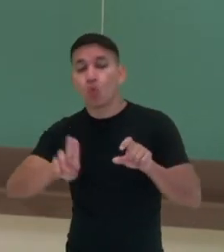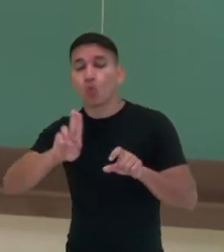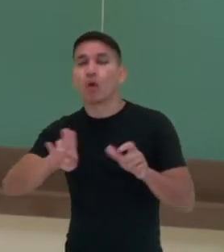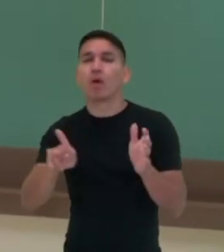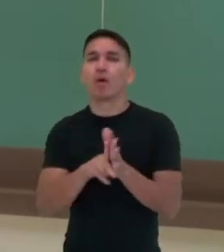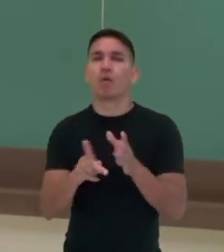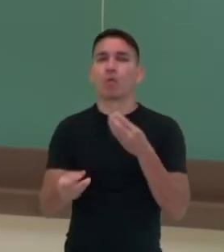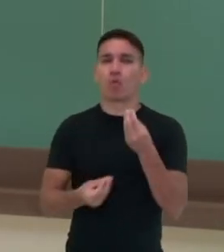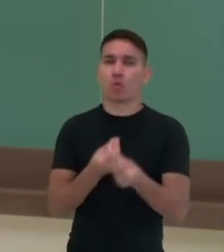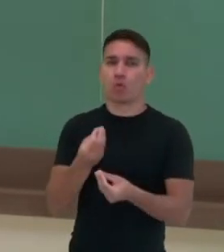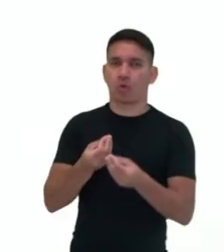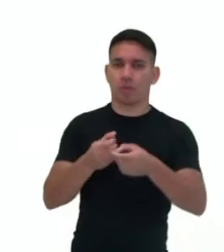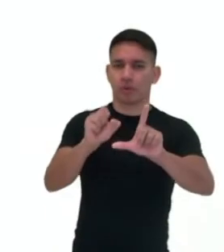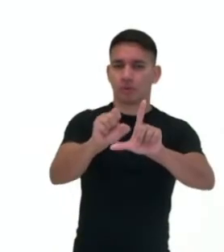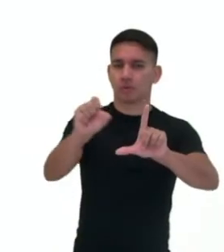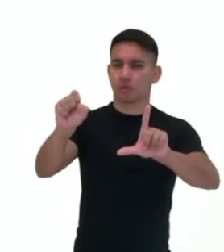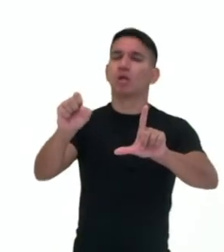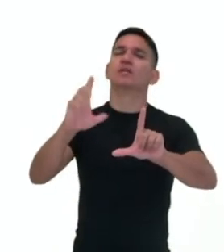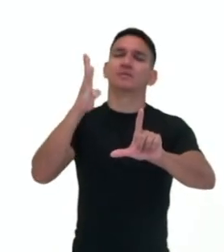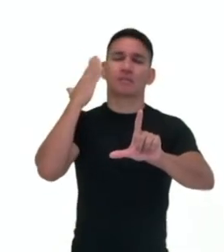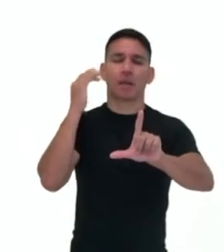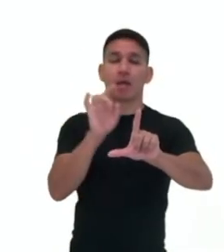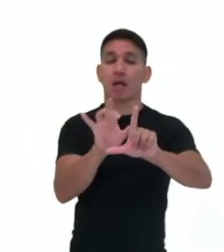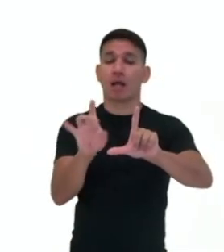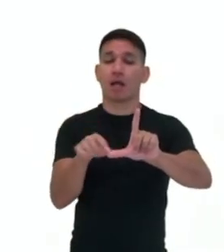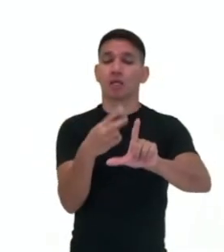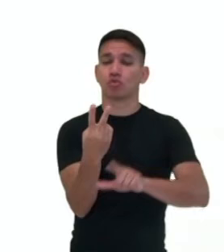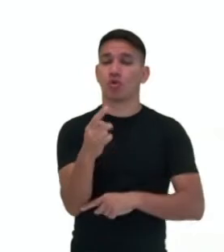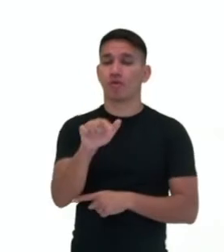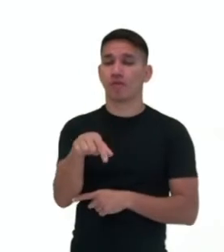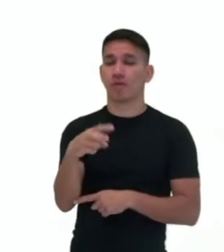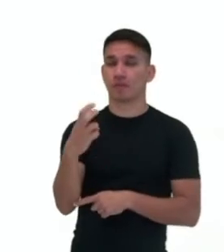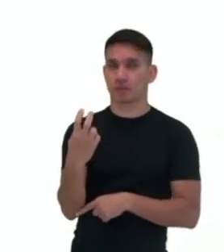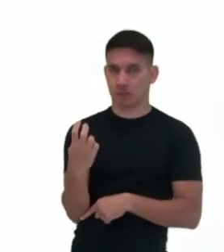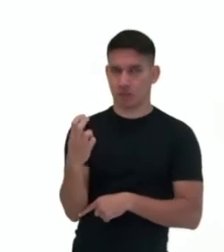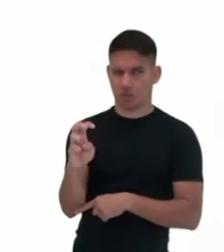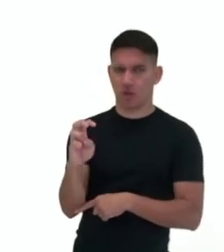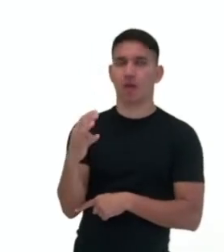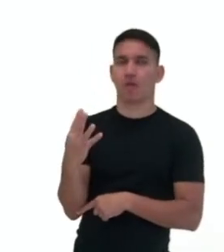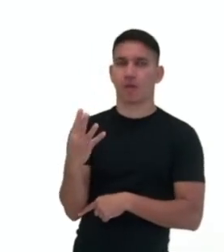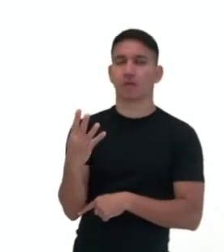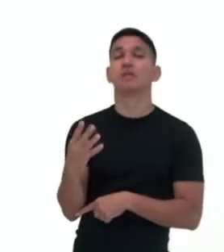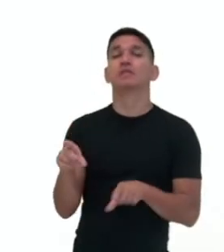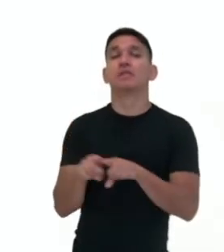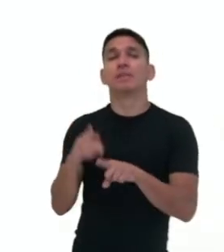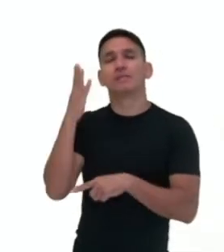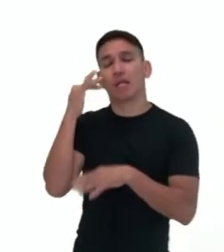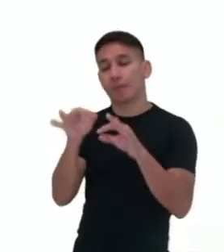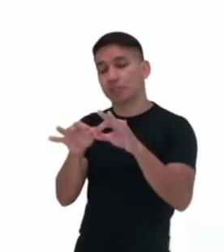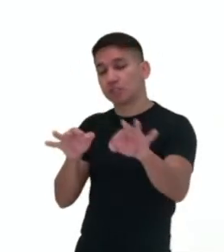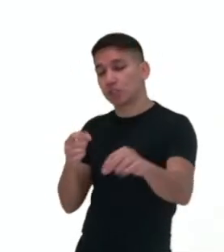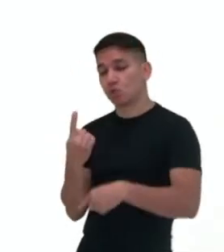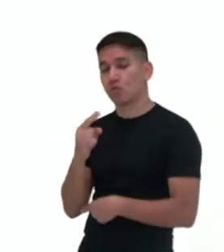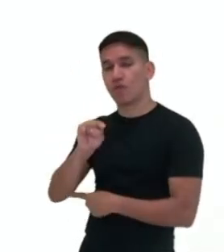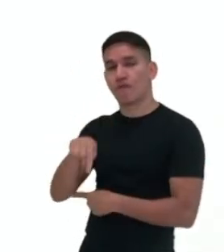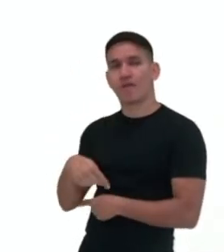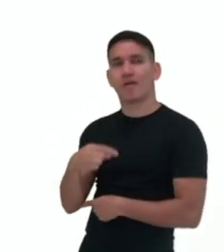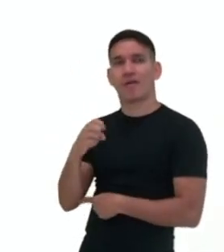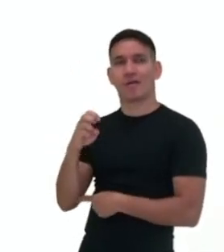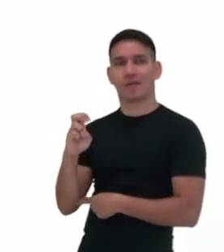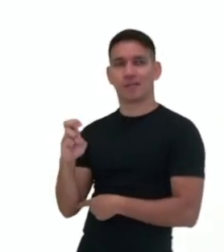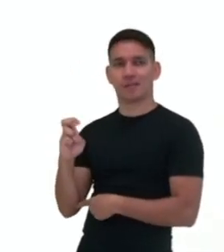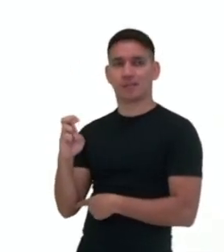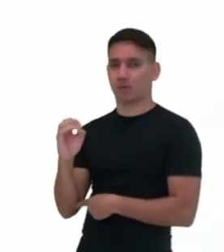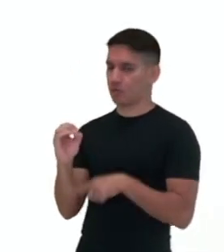polegada equivale a 2,54 centímetros, e a gente tem ali que 1,50, se a gente transformar metros em centímetros, a